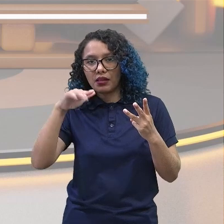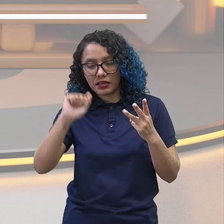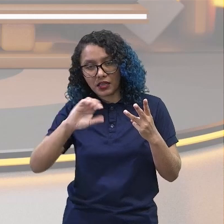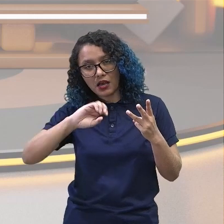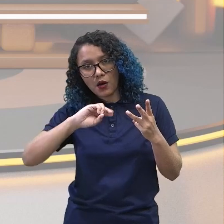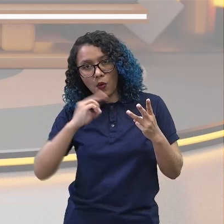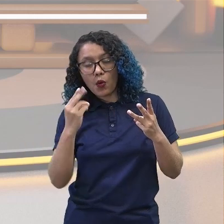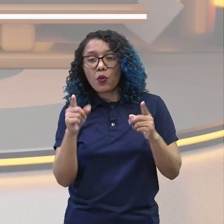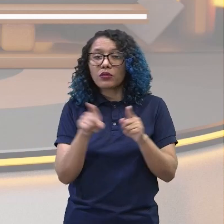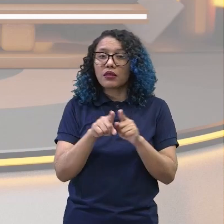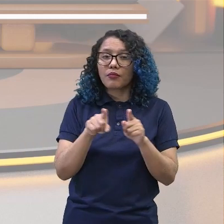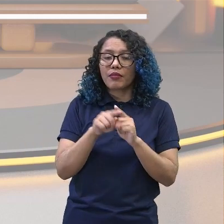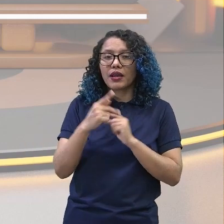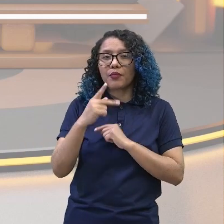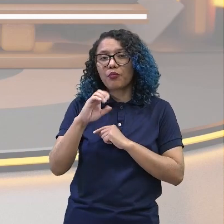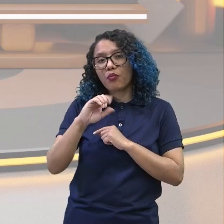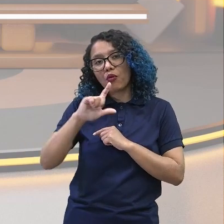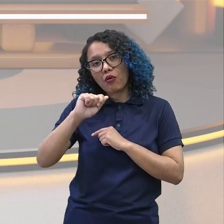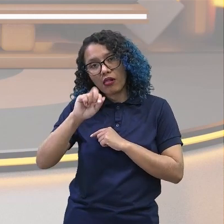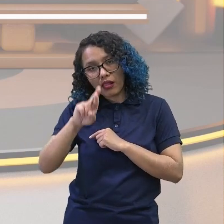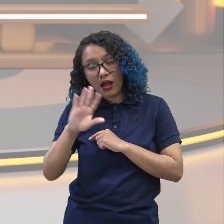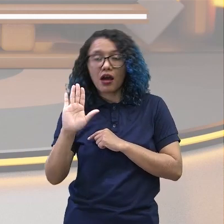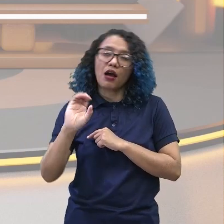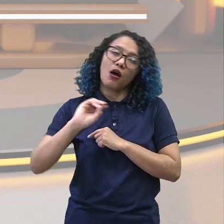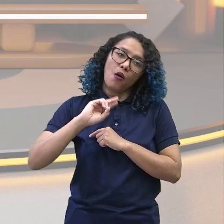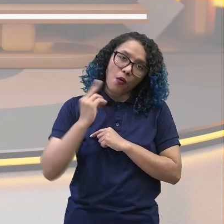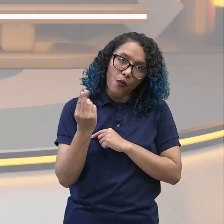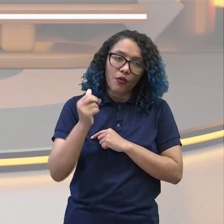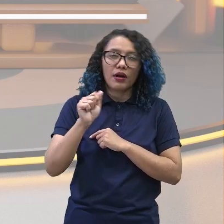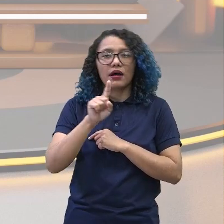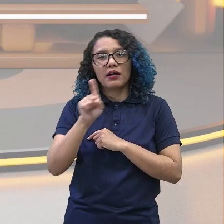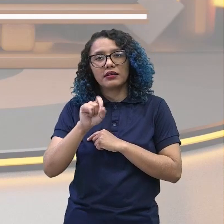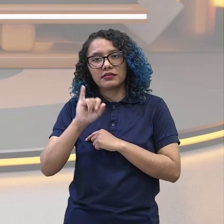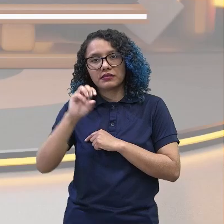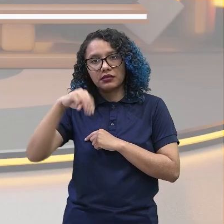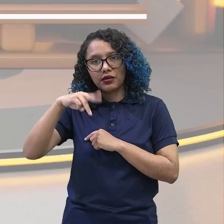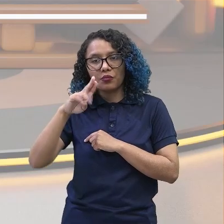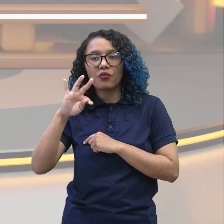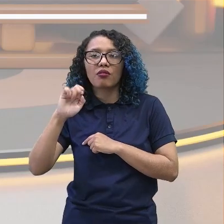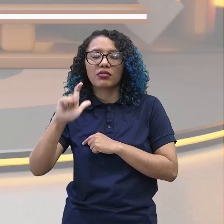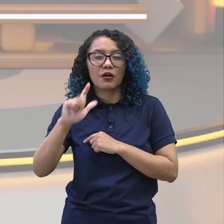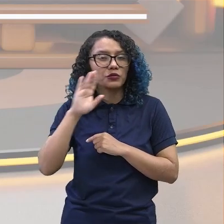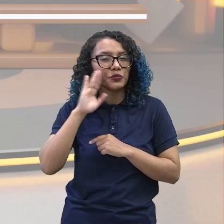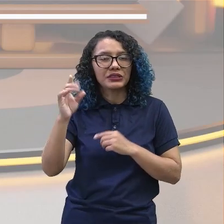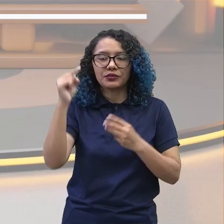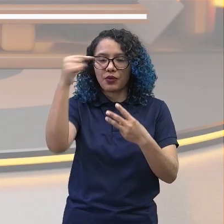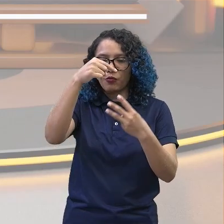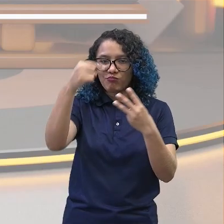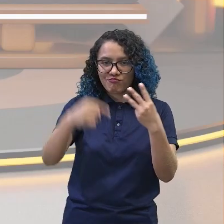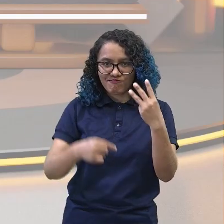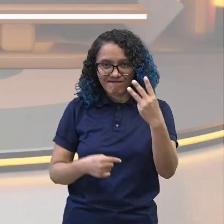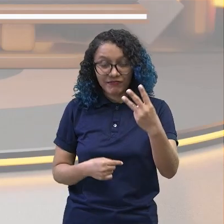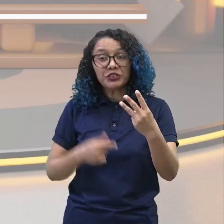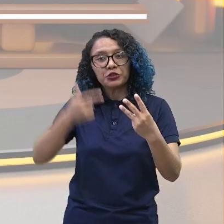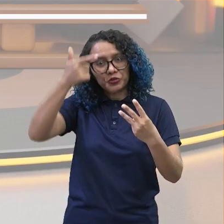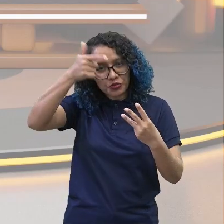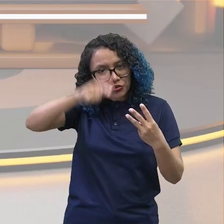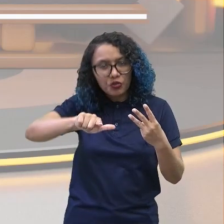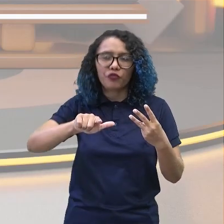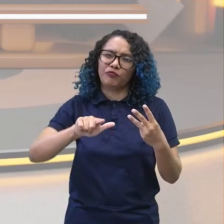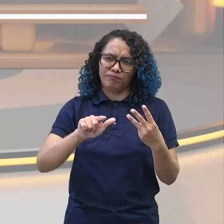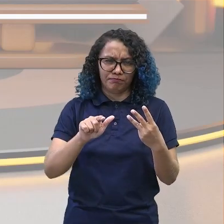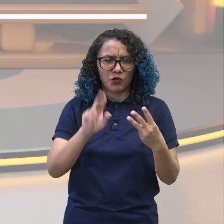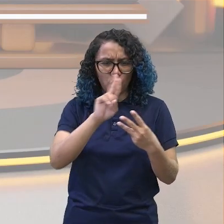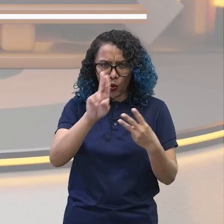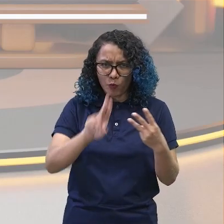ser denominadas de polar ou azimutal. Esses são os principais tipos de projeções cartográficas. Vou repetir porque é importante,